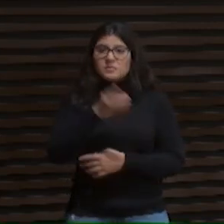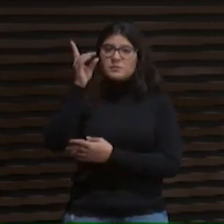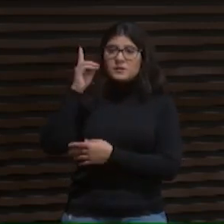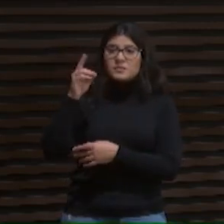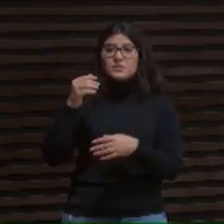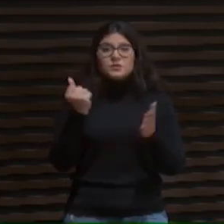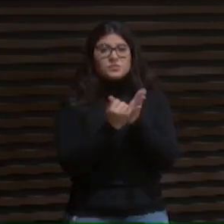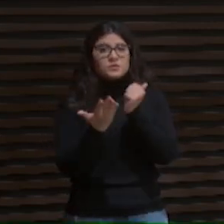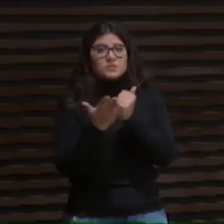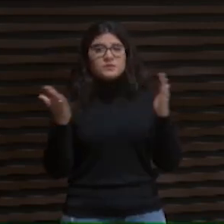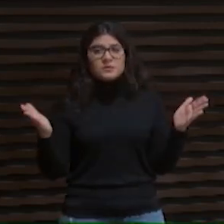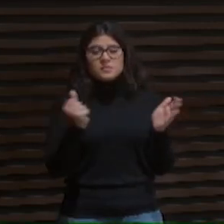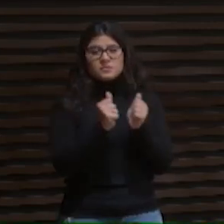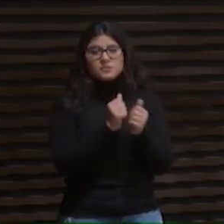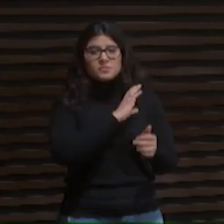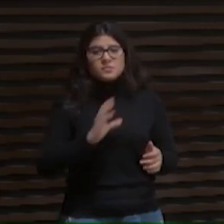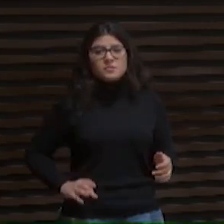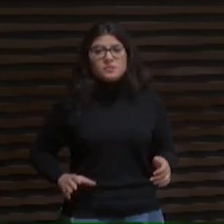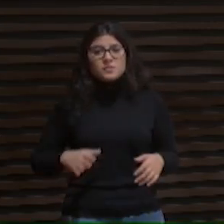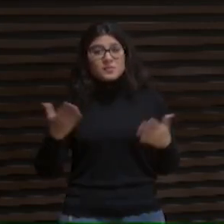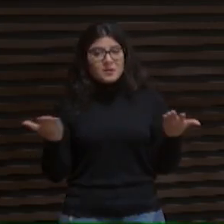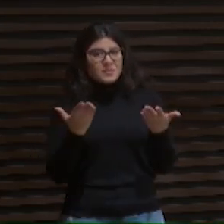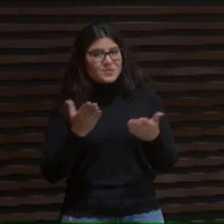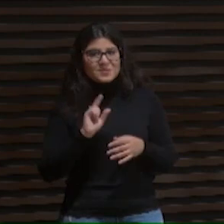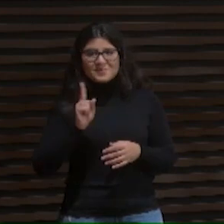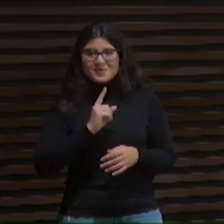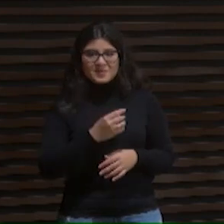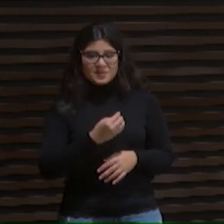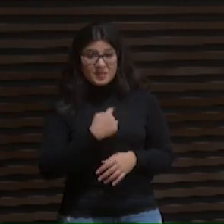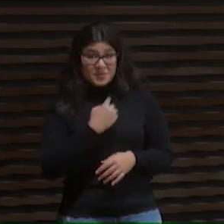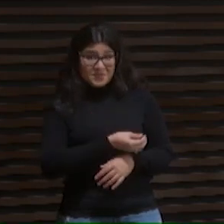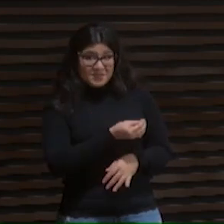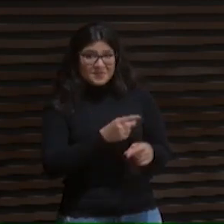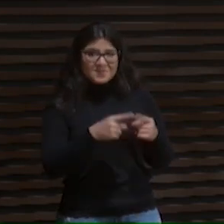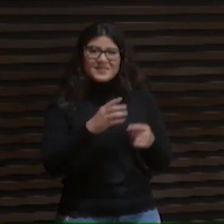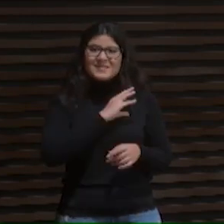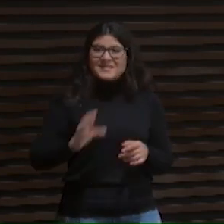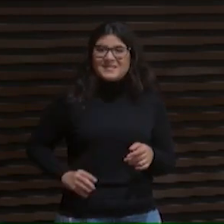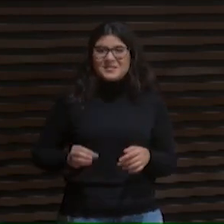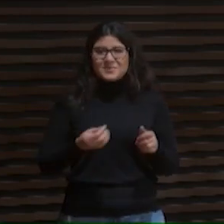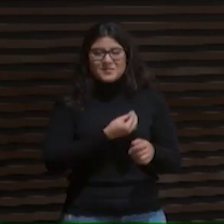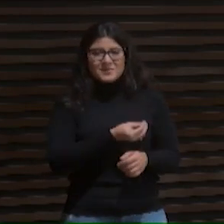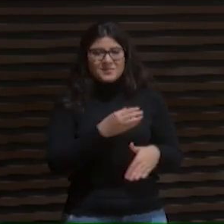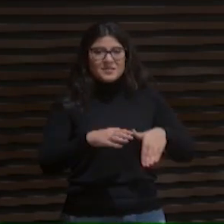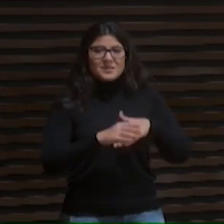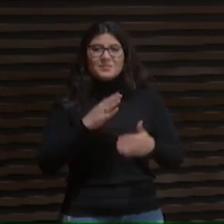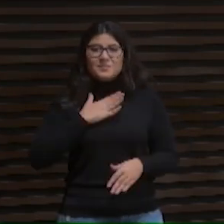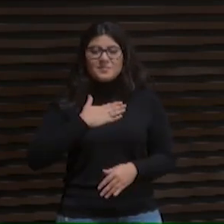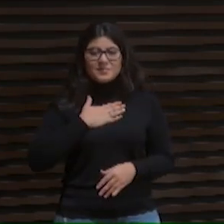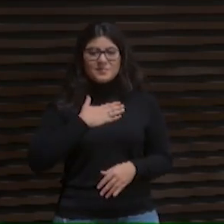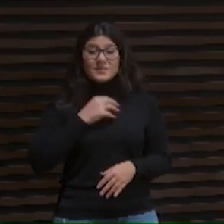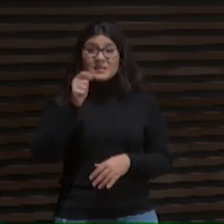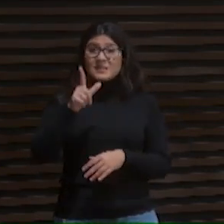crucificado com Cristo. Logo, já não sou eu quem vive, mas Cristo vive em mim.